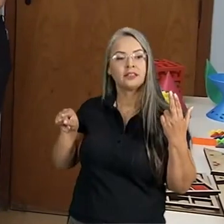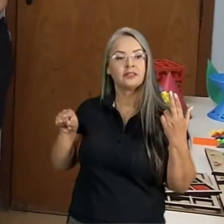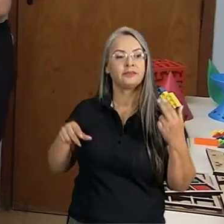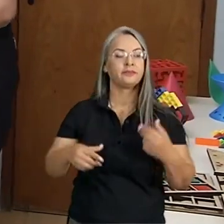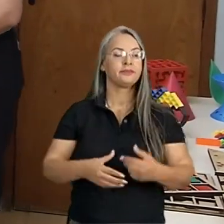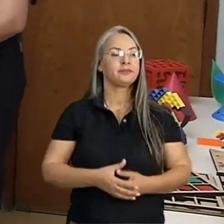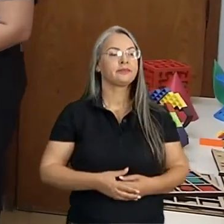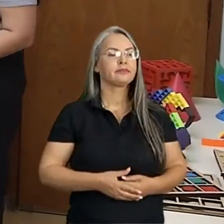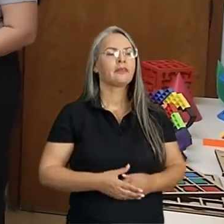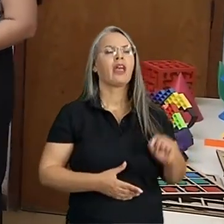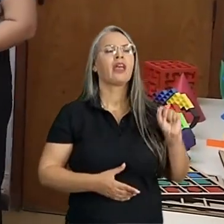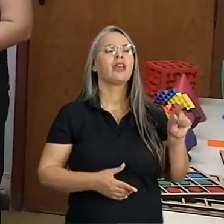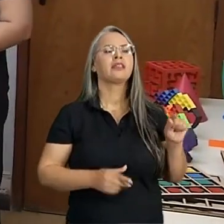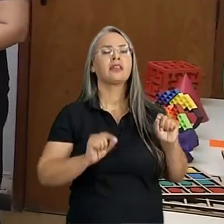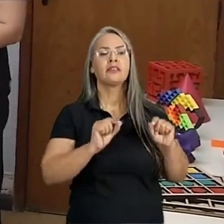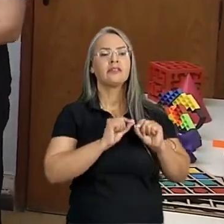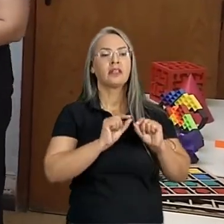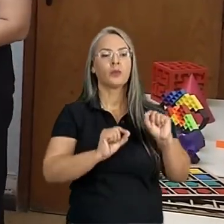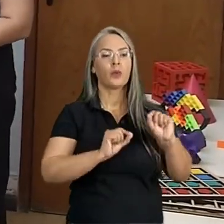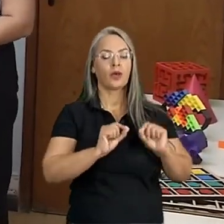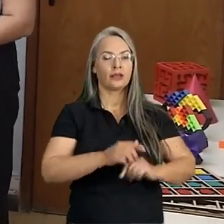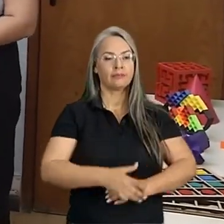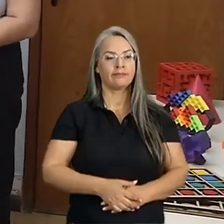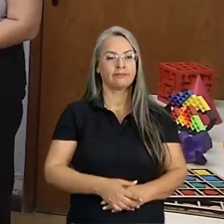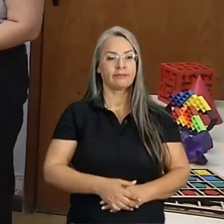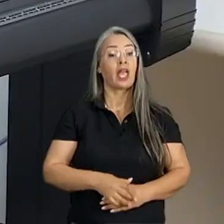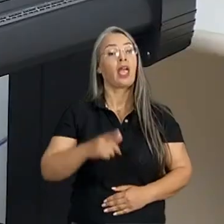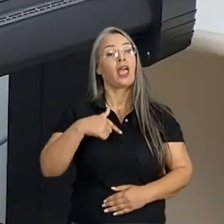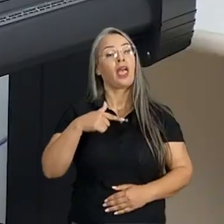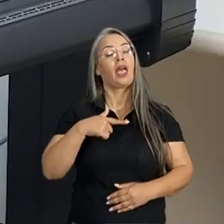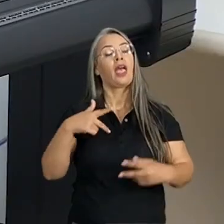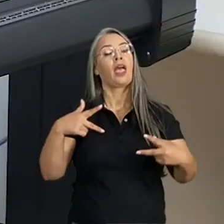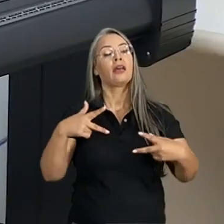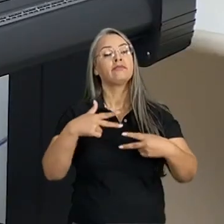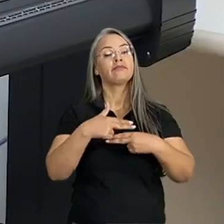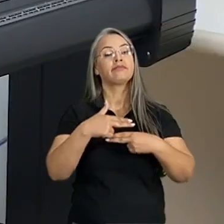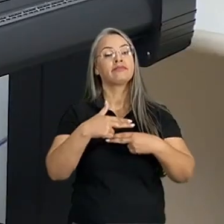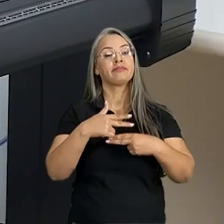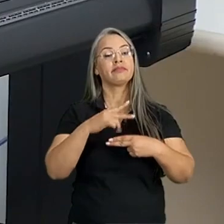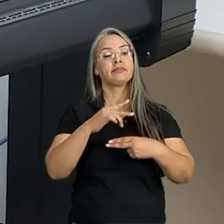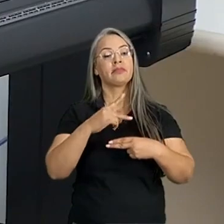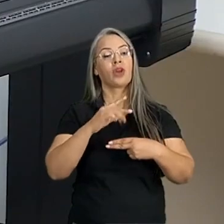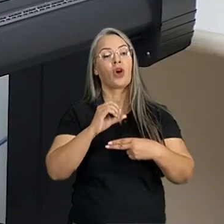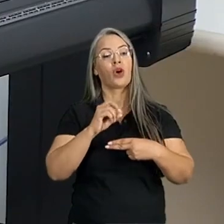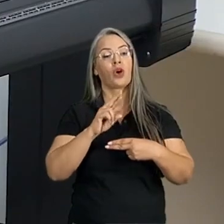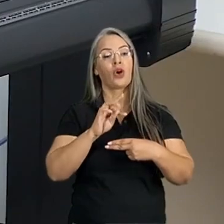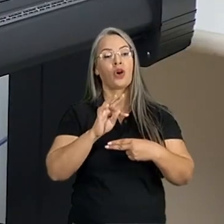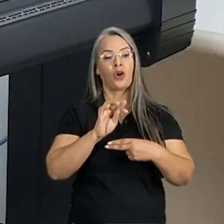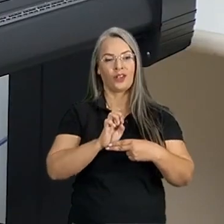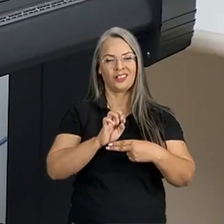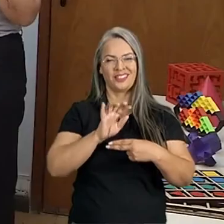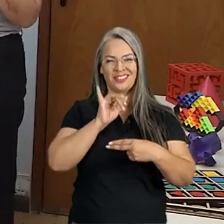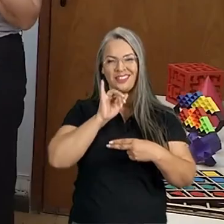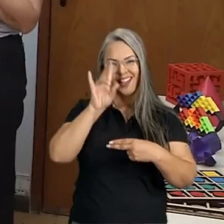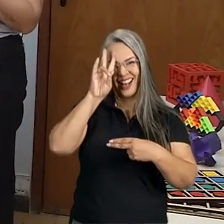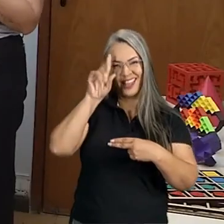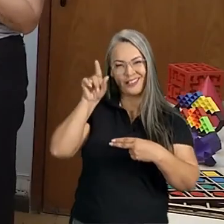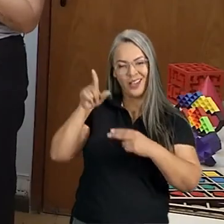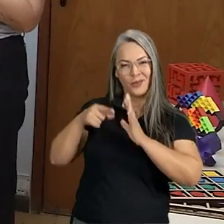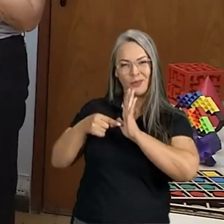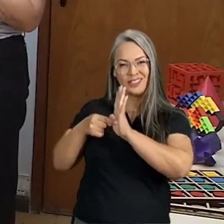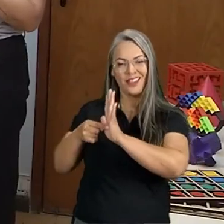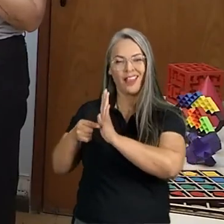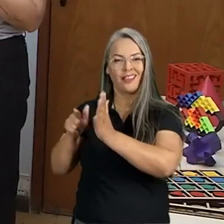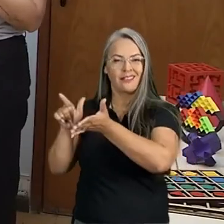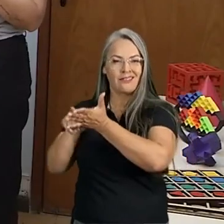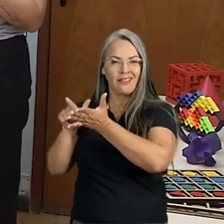que faz isso então ela é uma um pote de corte então como eu mostrei lá dentro a gente faz muitas coisas cortadas né no